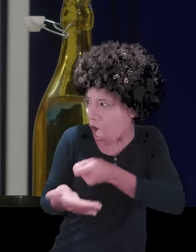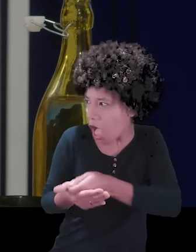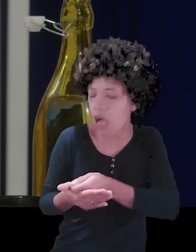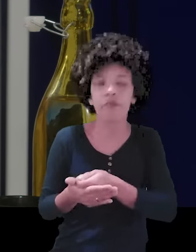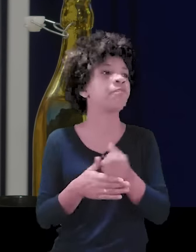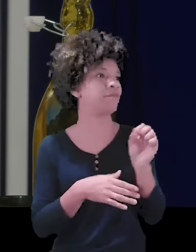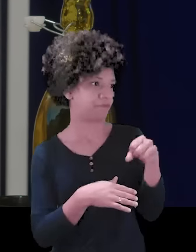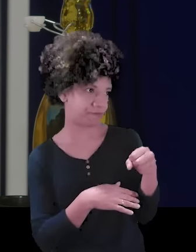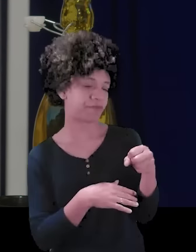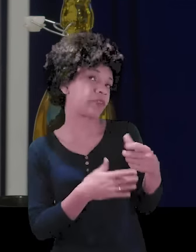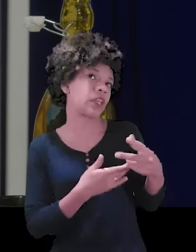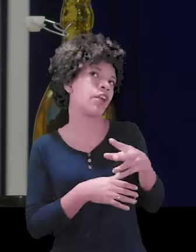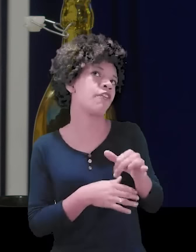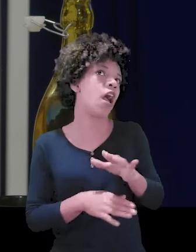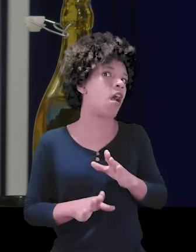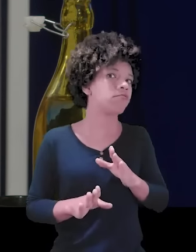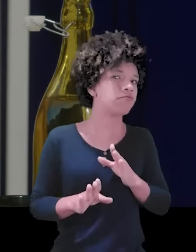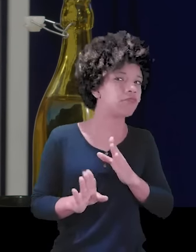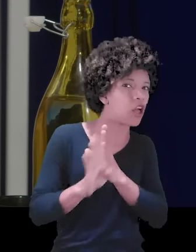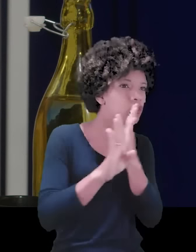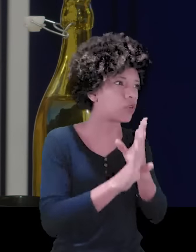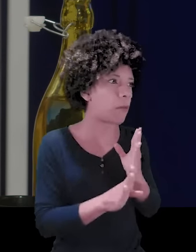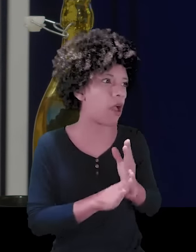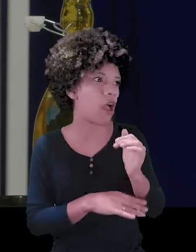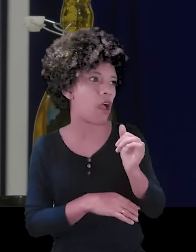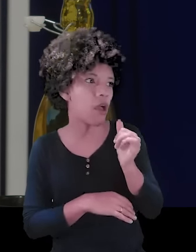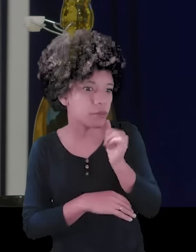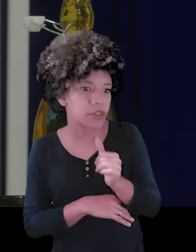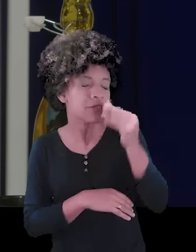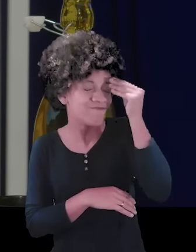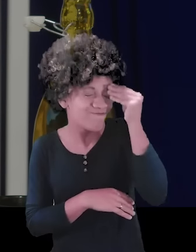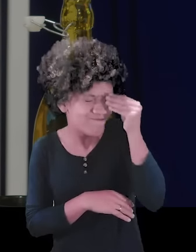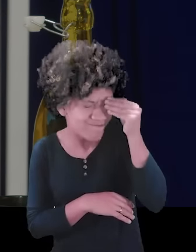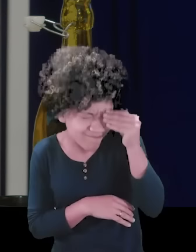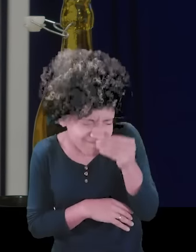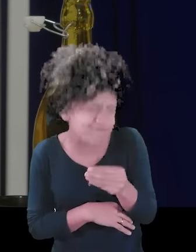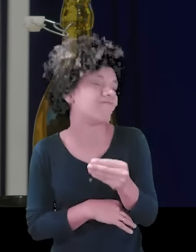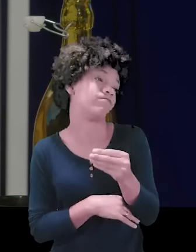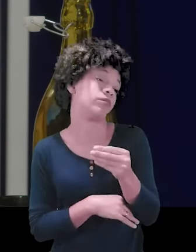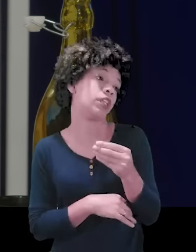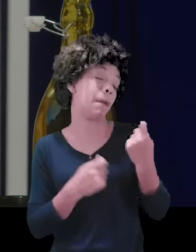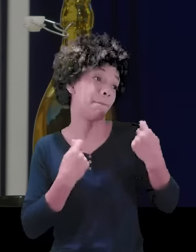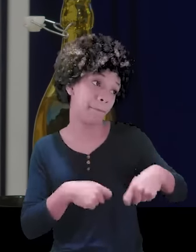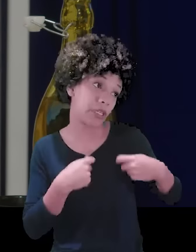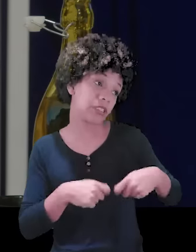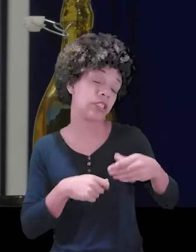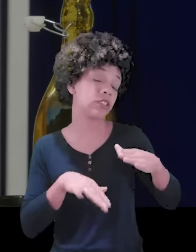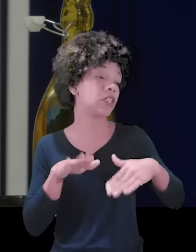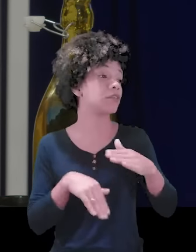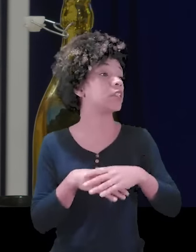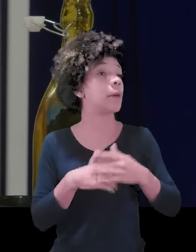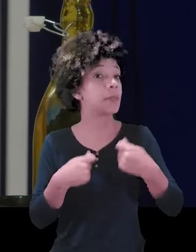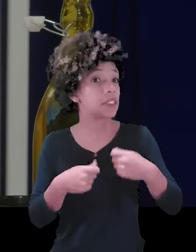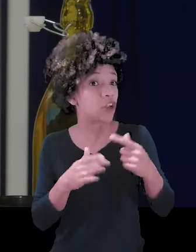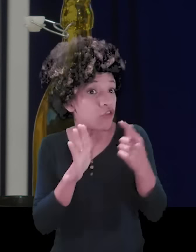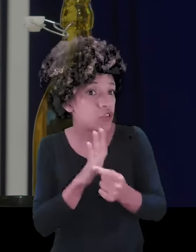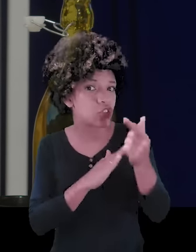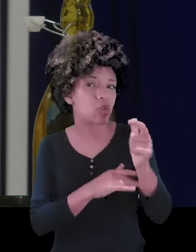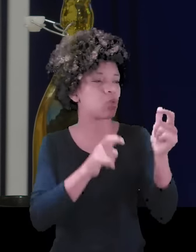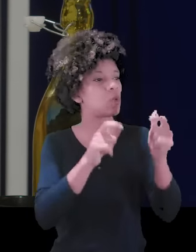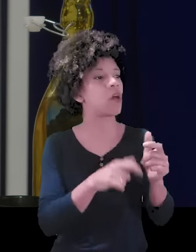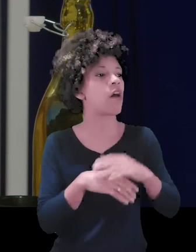e aí você vai encontrar aquelas pessoas em situação de extrema vulnerabilidade né precisando muitas vezes ir para um lugar